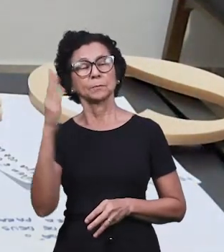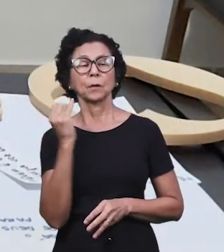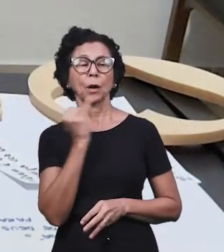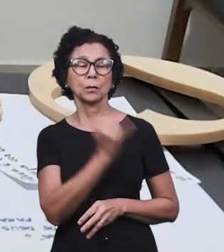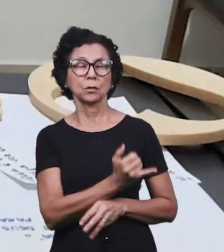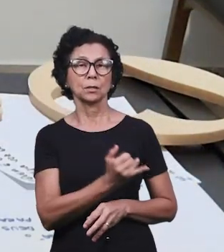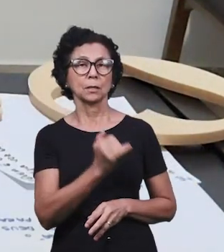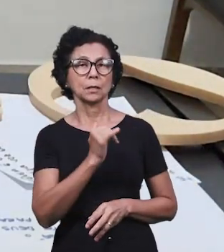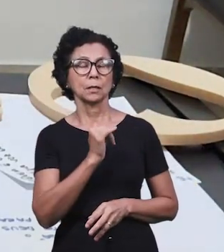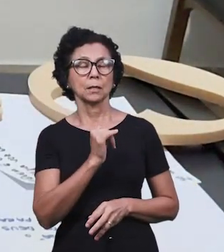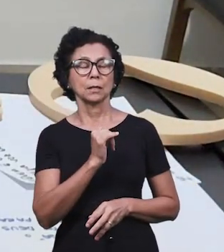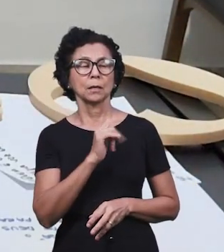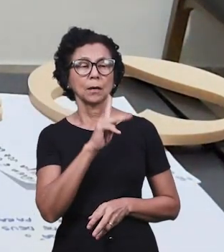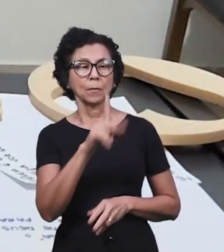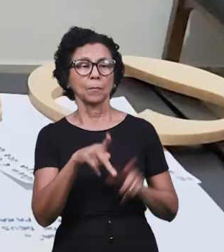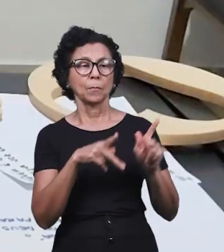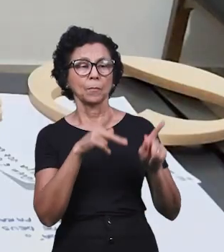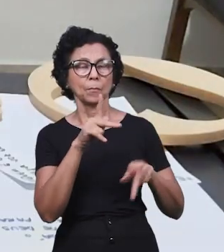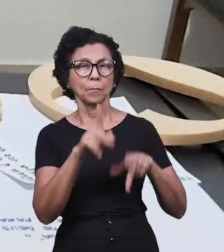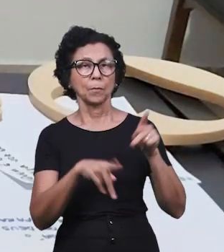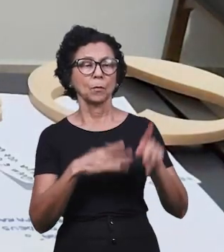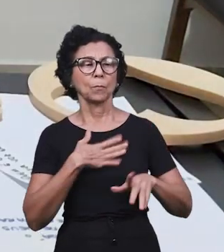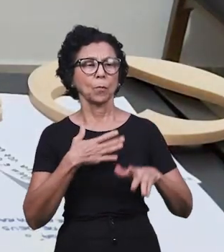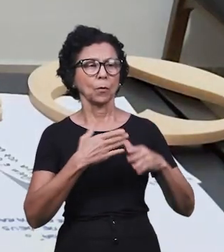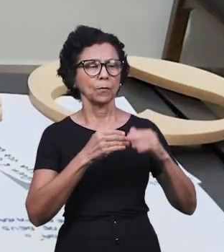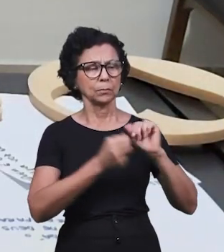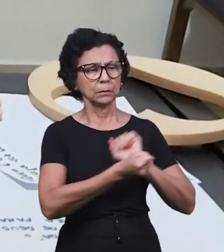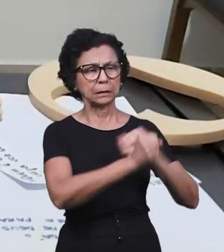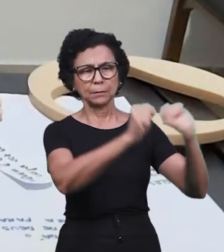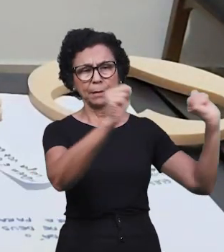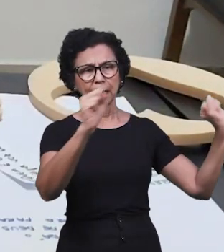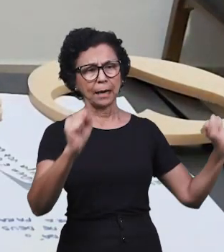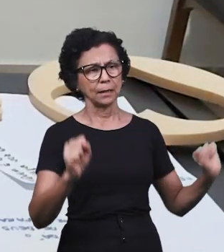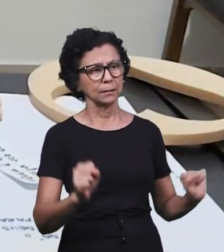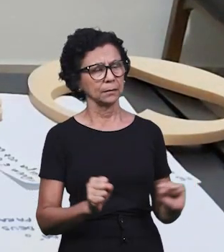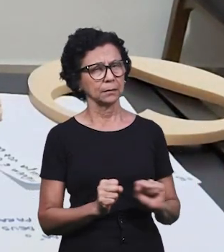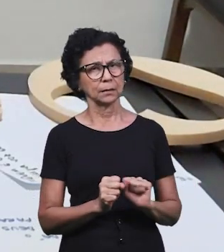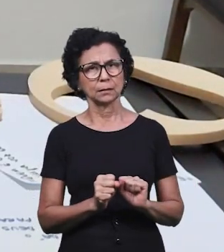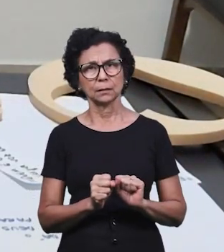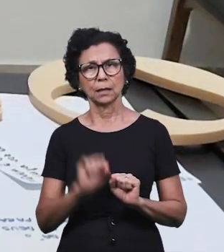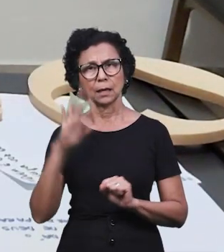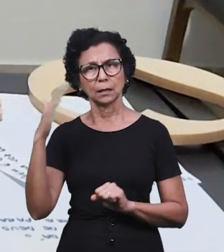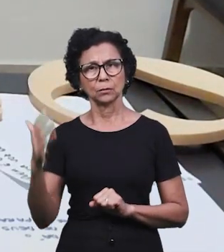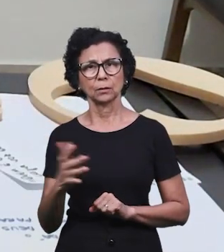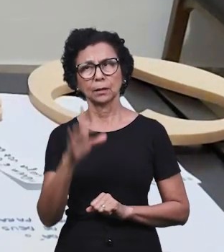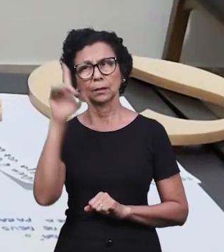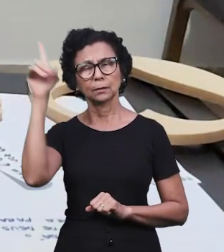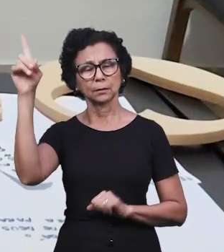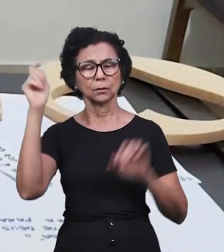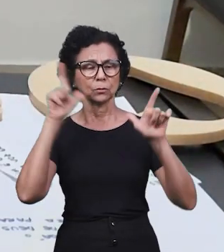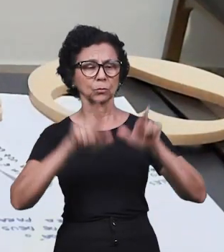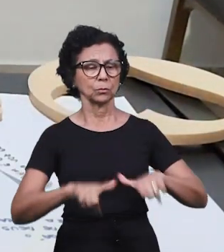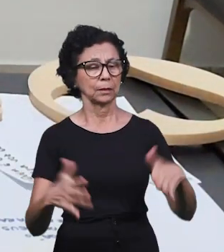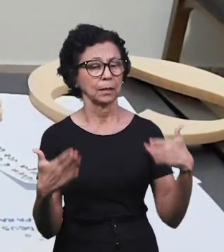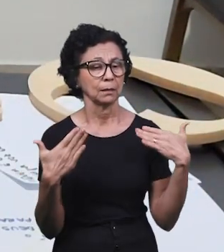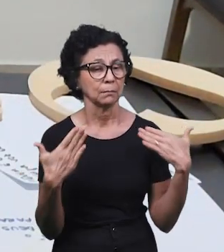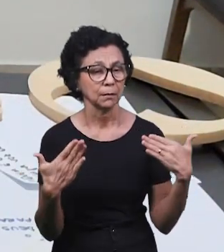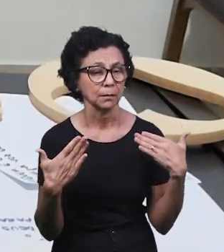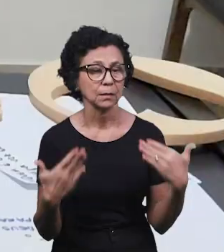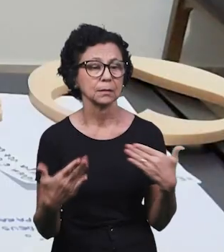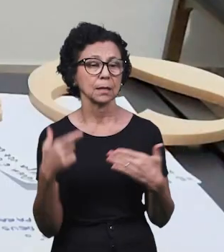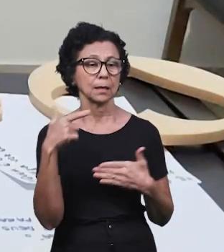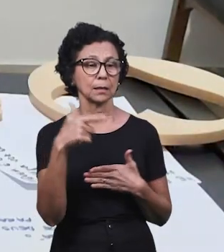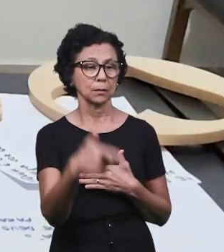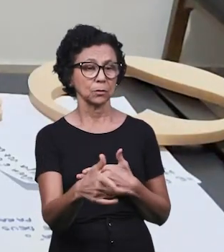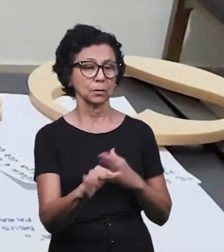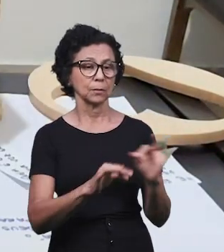ir. E aí eles foram falar com o faraó: deixa meu povo ir me adorar, né, no deserto, para que eles possam